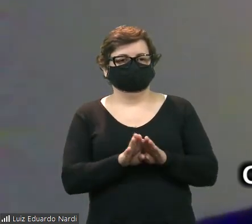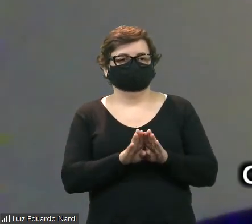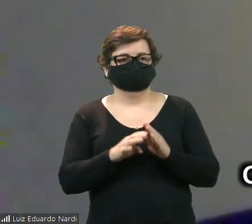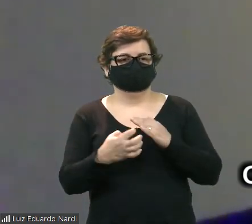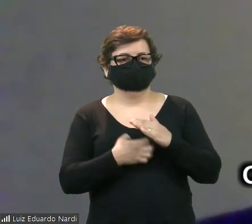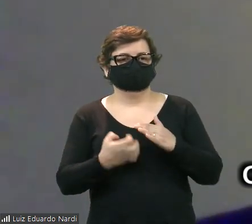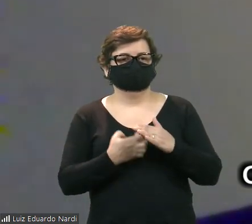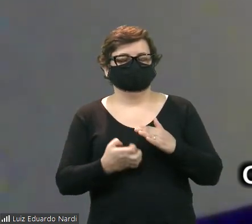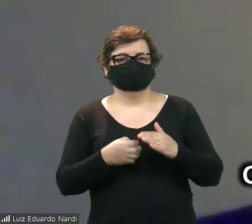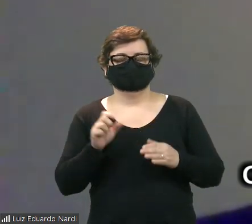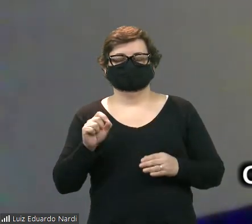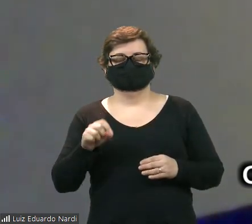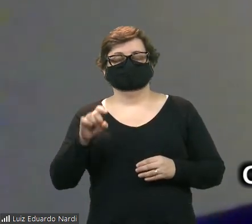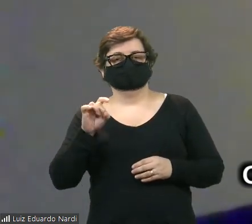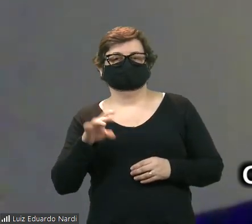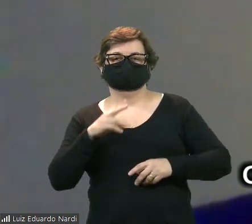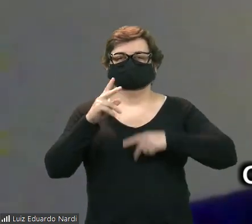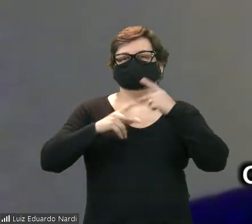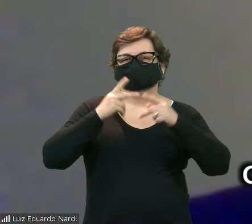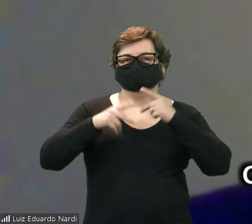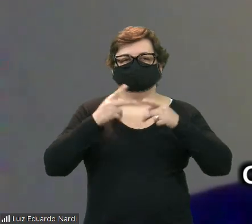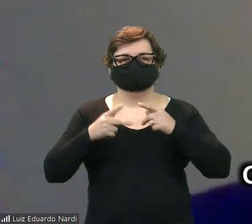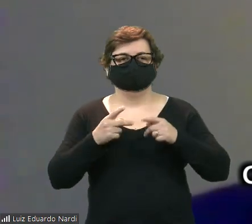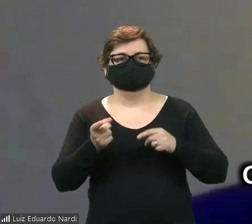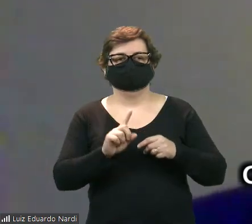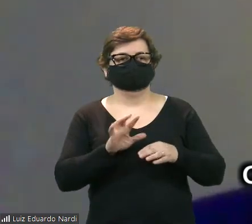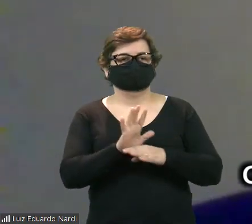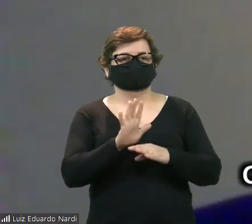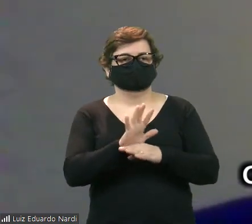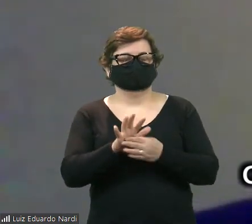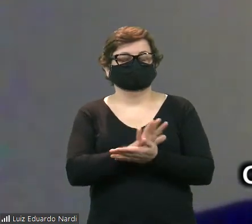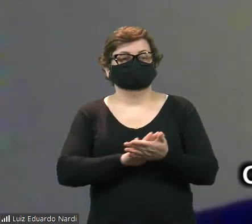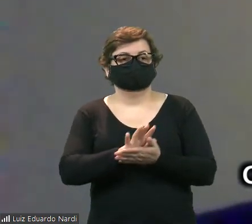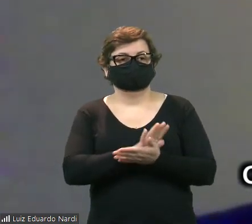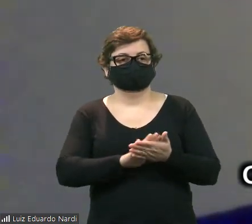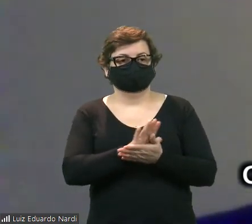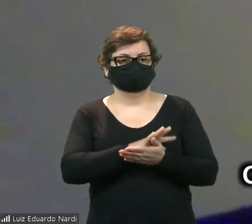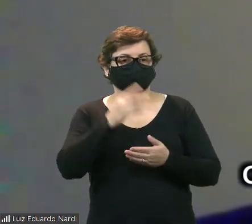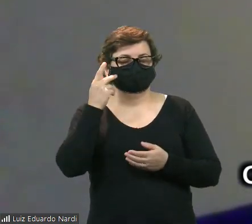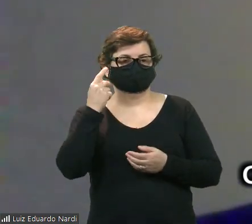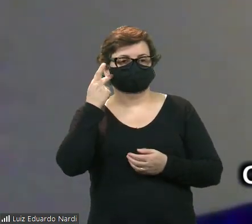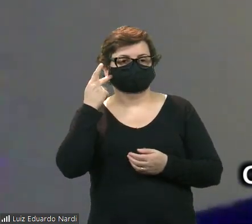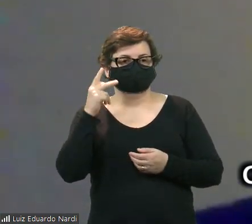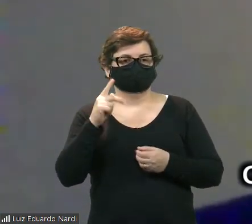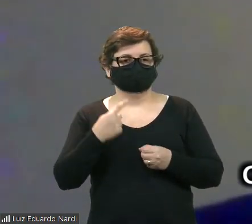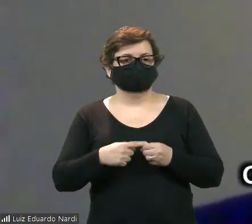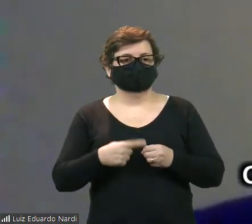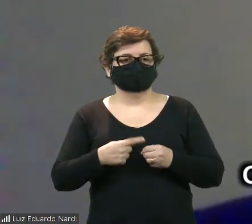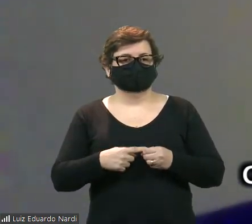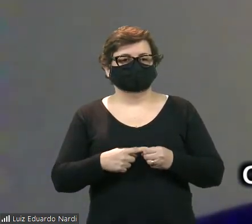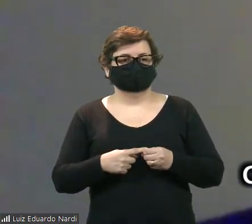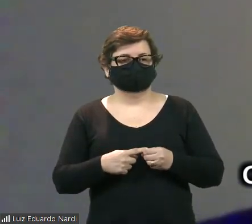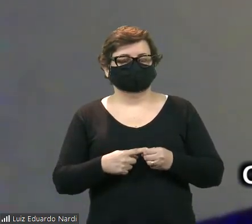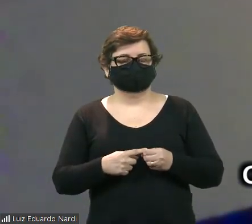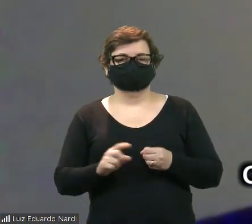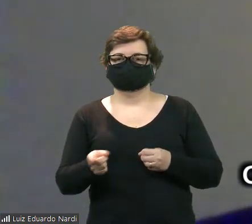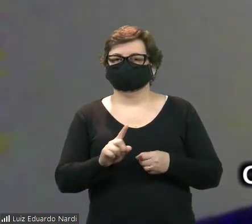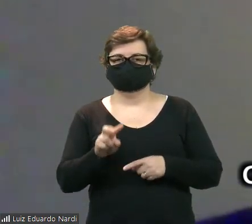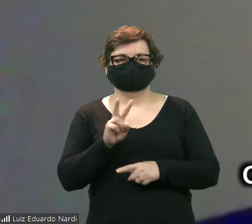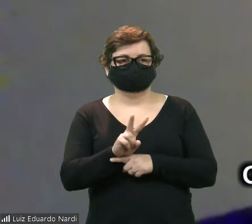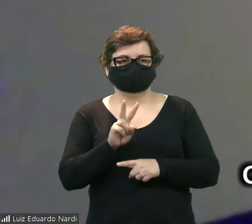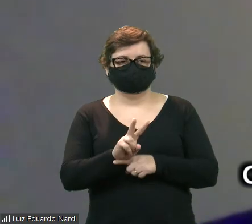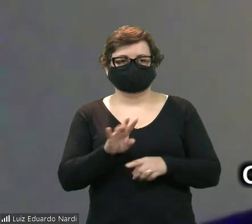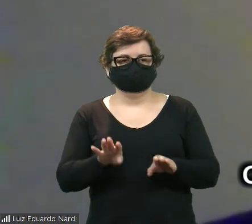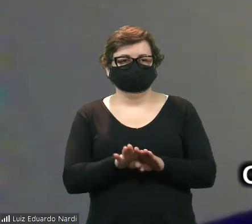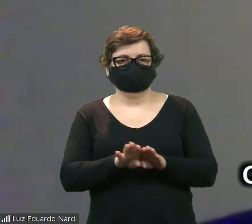cria caso. A concessionária não dá uma contribuição para o município, sequer cuidam